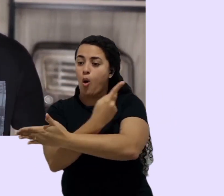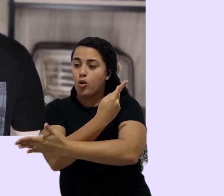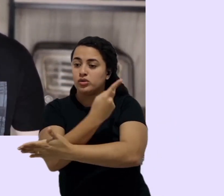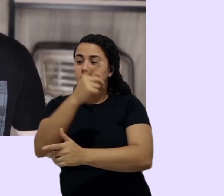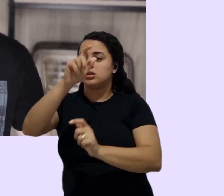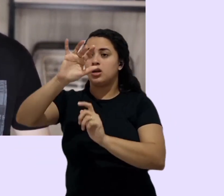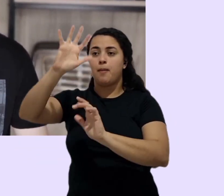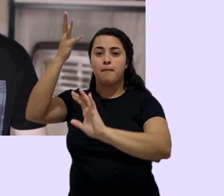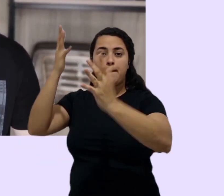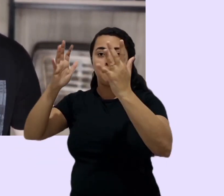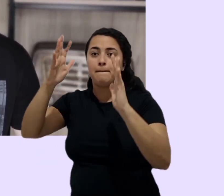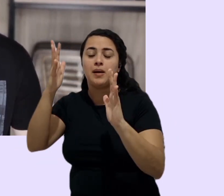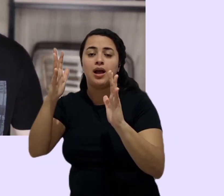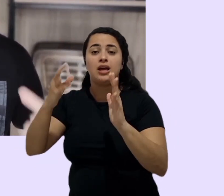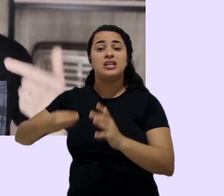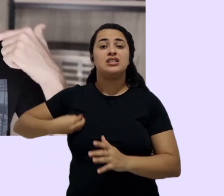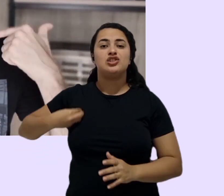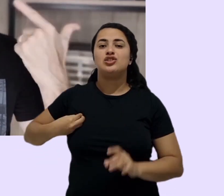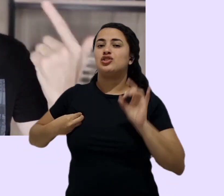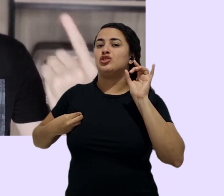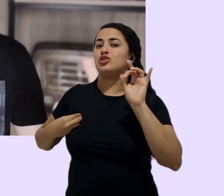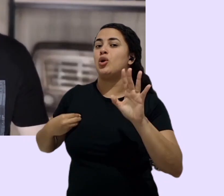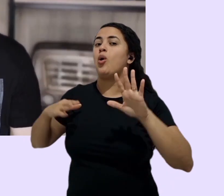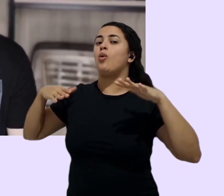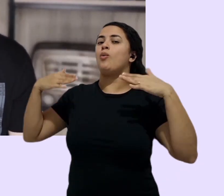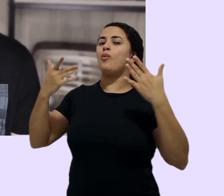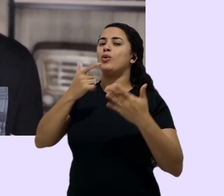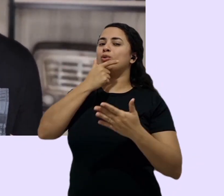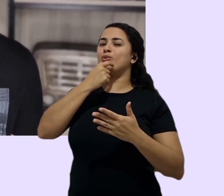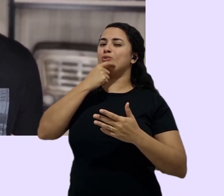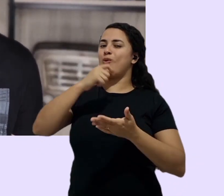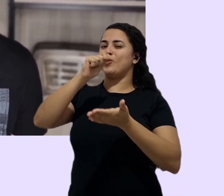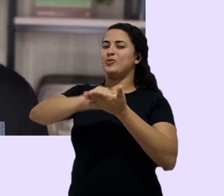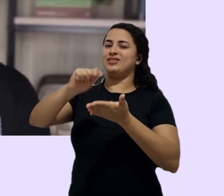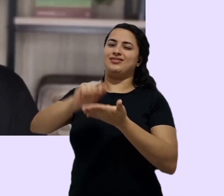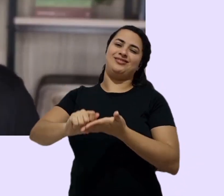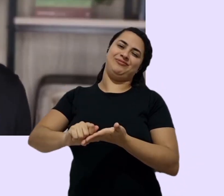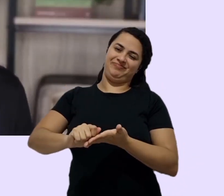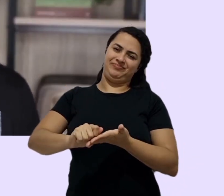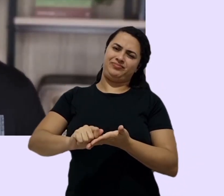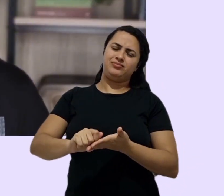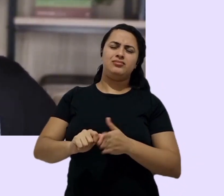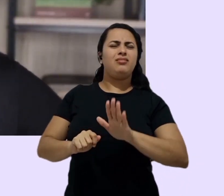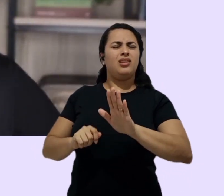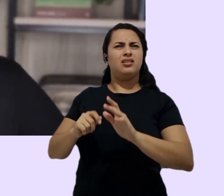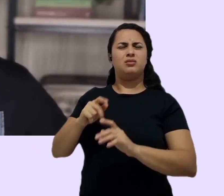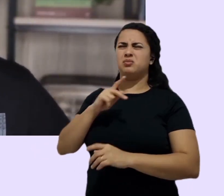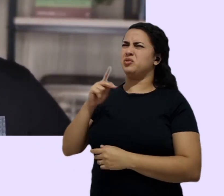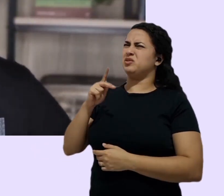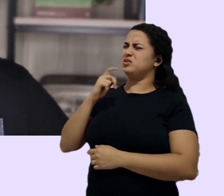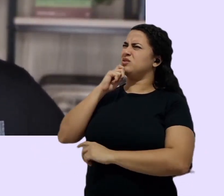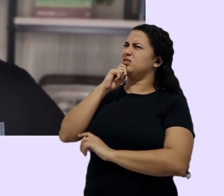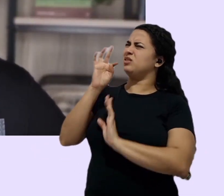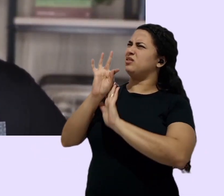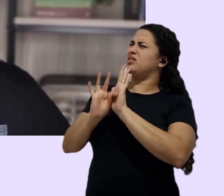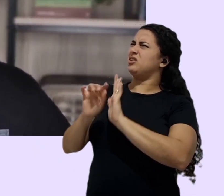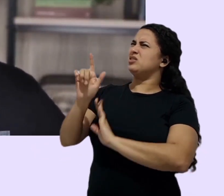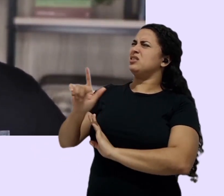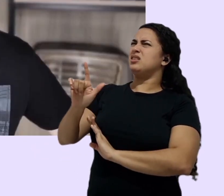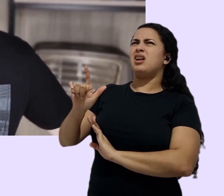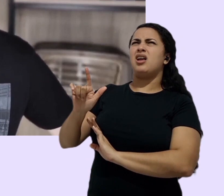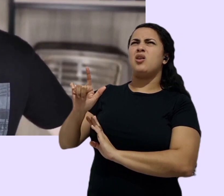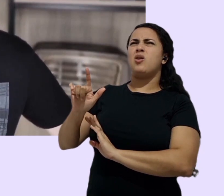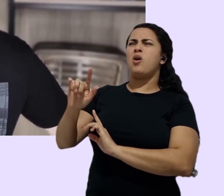a existir só depois que o autor cria e coloca no papel. Professor, mas o texto literário tem alguma conexão com